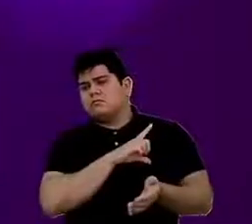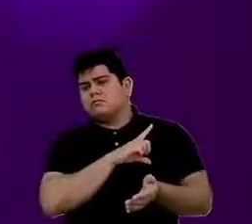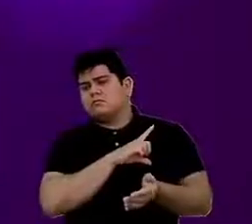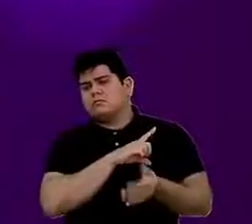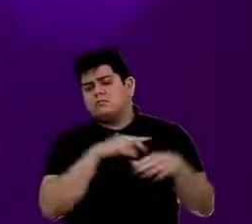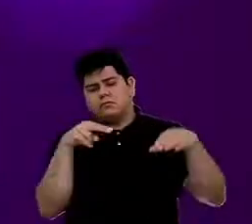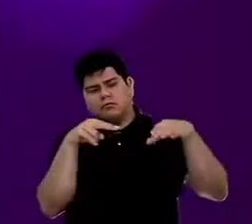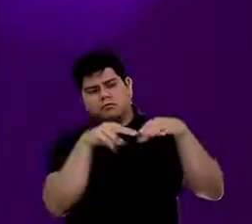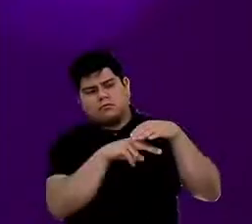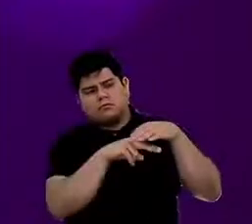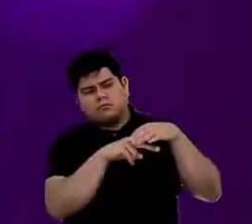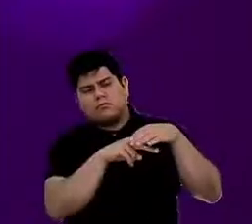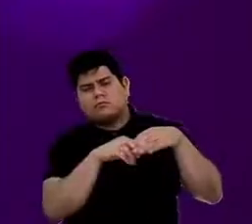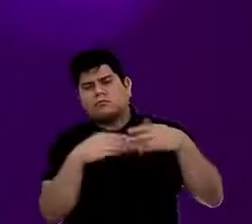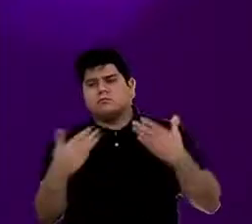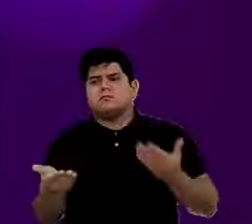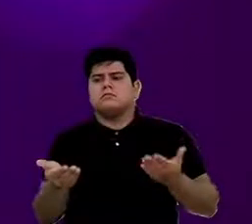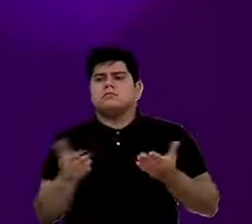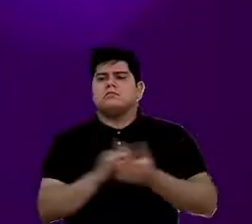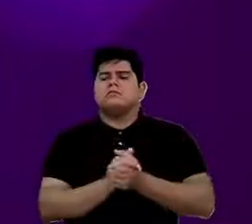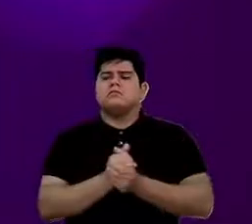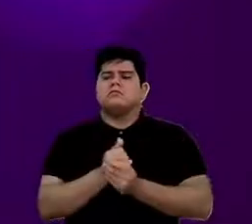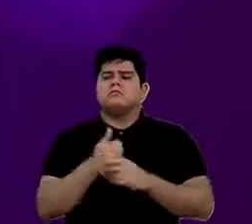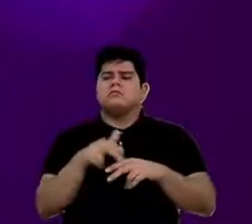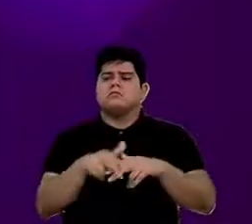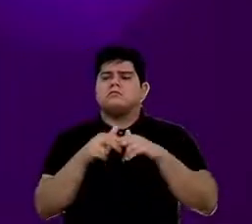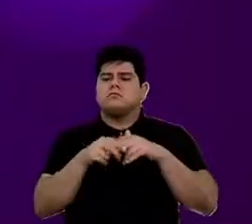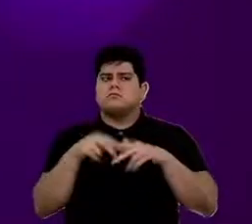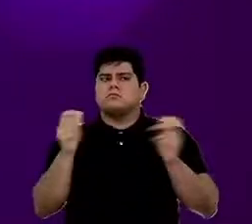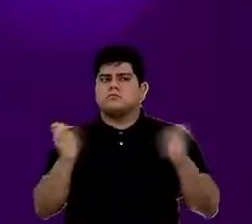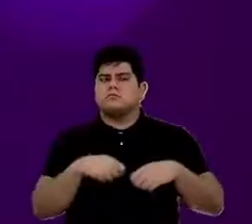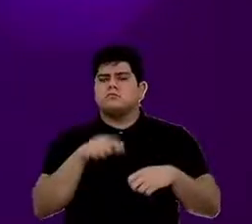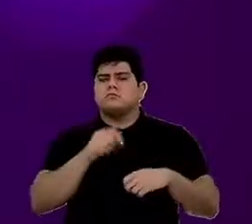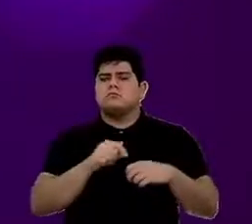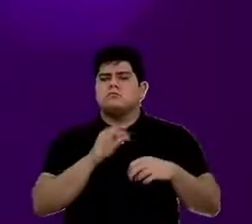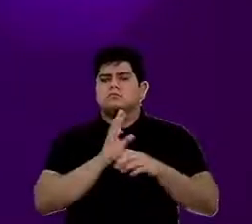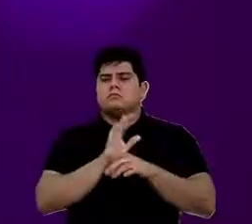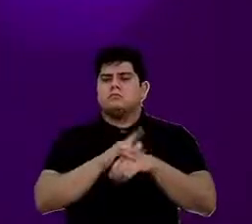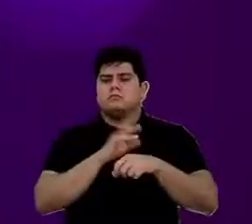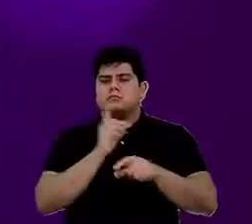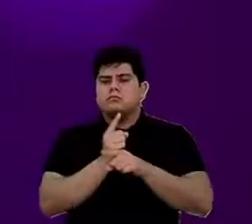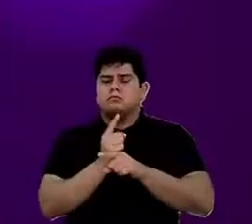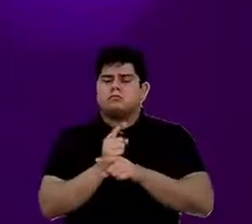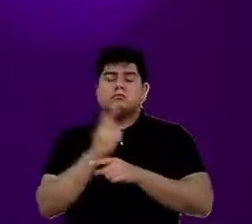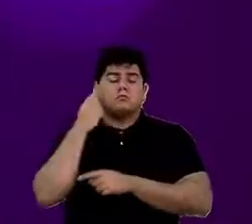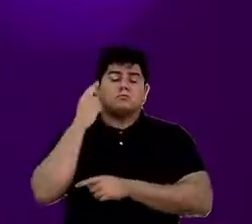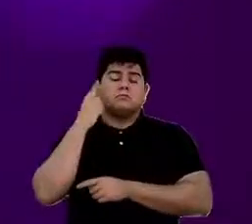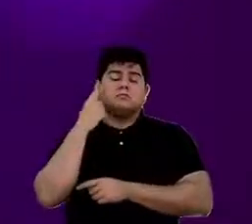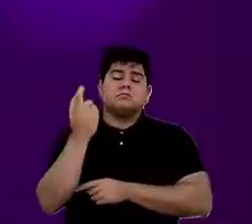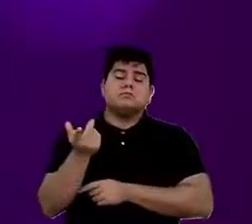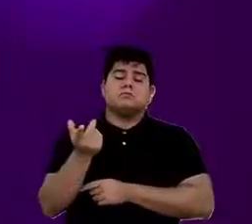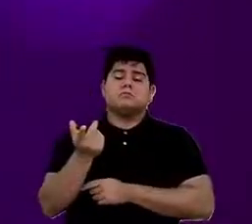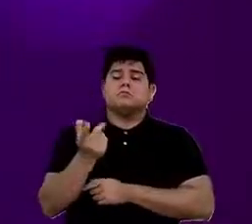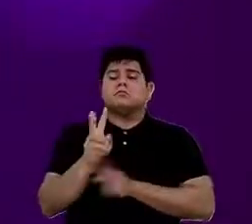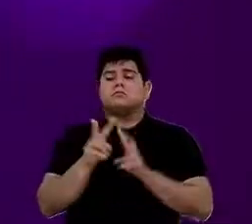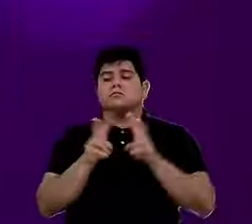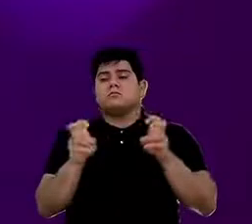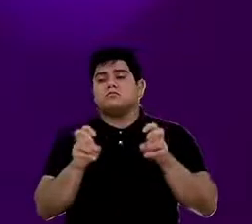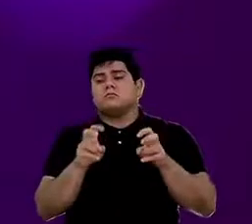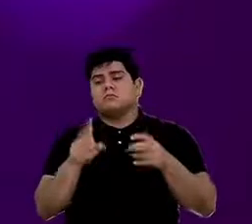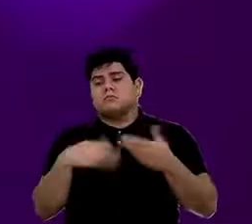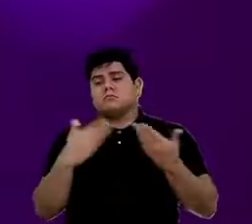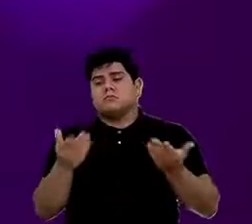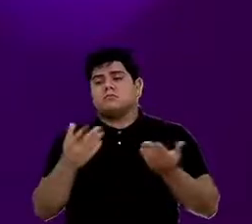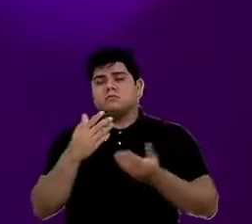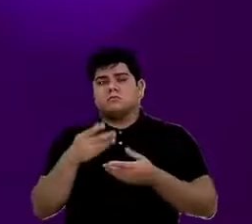ressonância cardíaca, devido à sua capacidade diagnóstica de amiloidose. O que ele pensaria sobre isso? Seria uma forma da